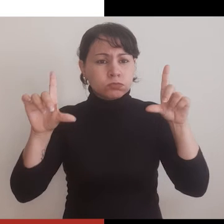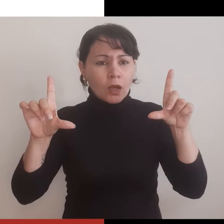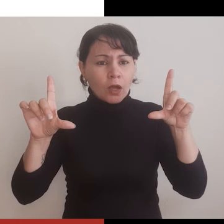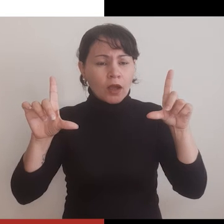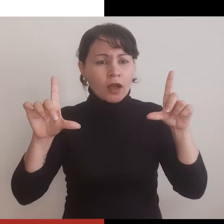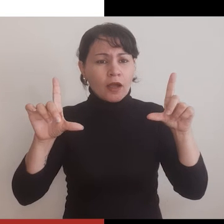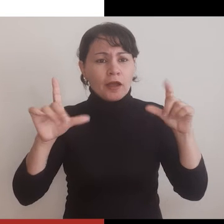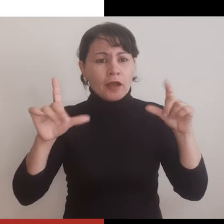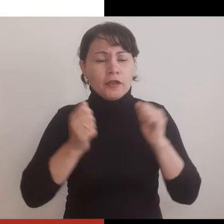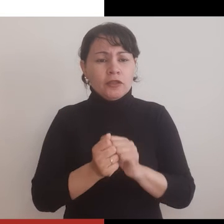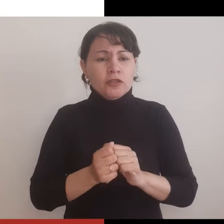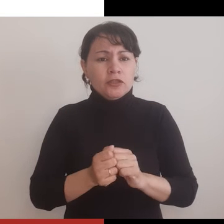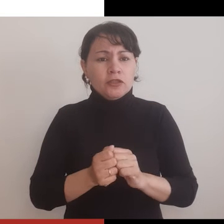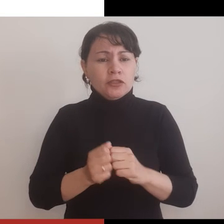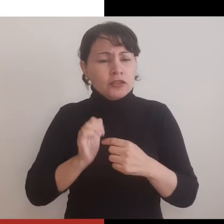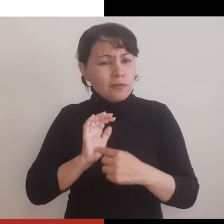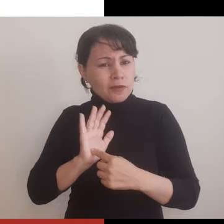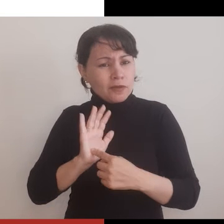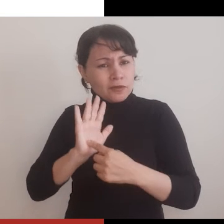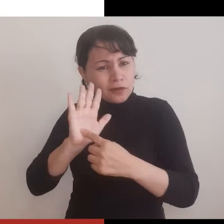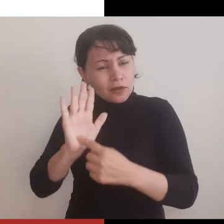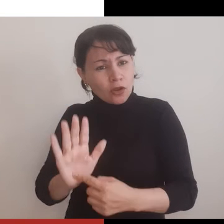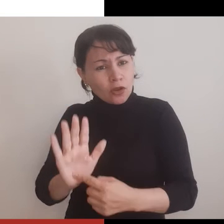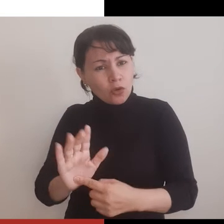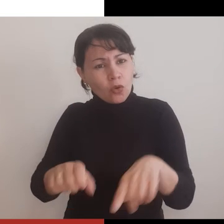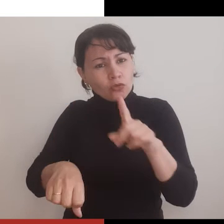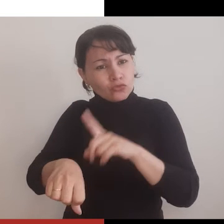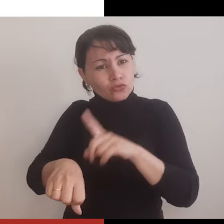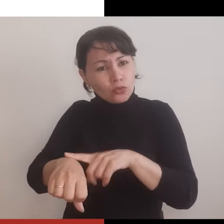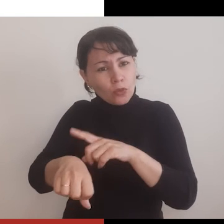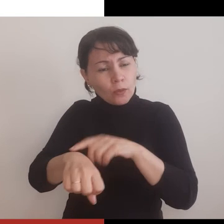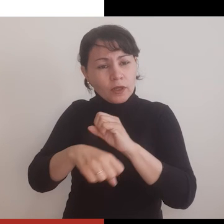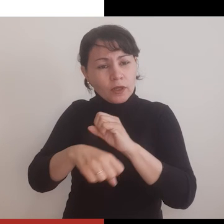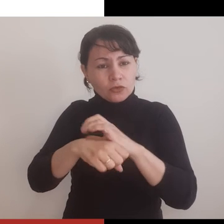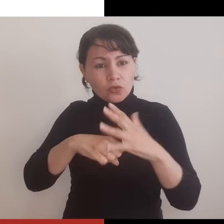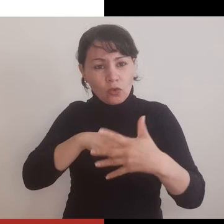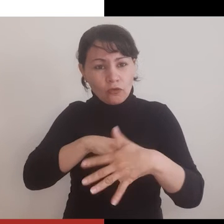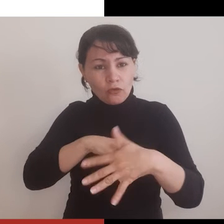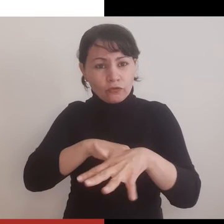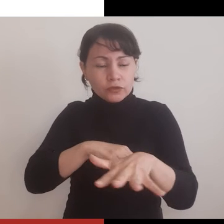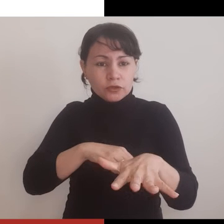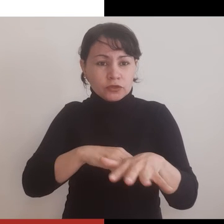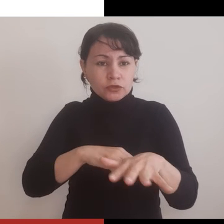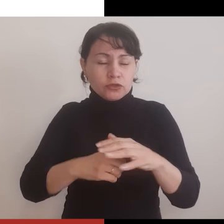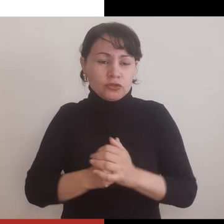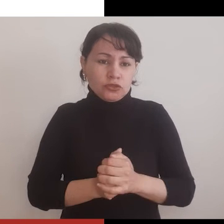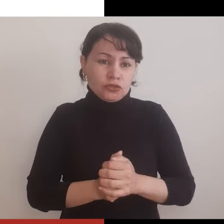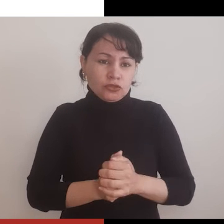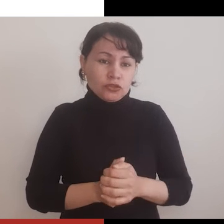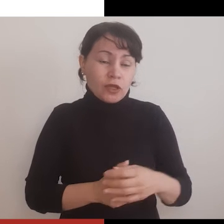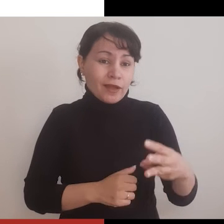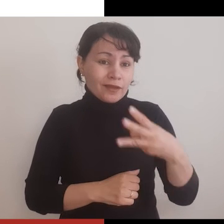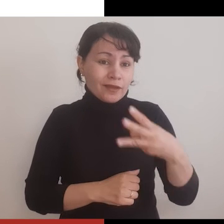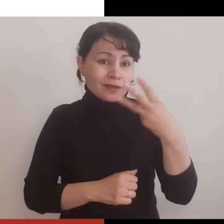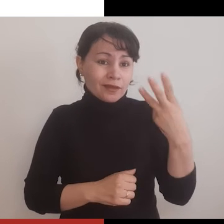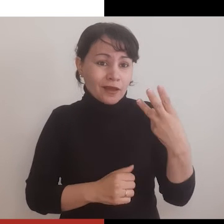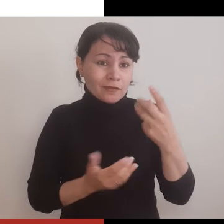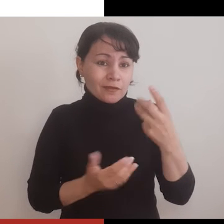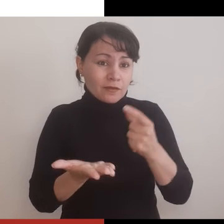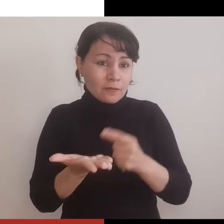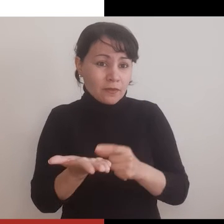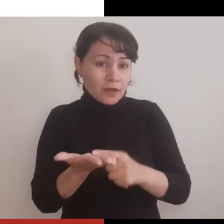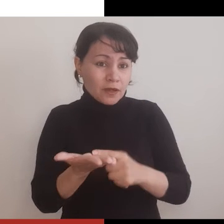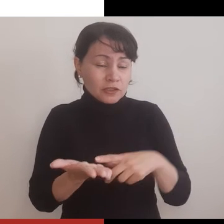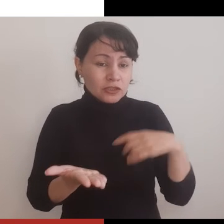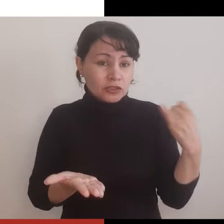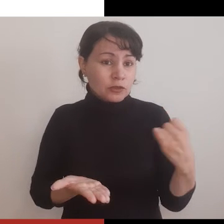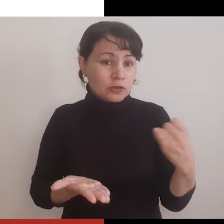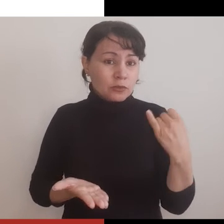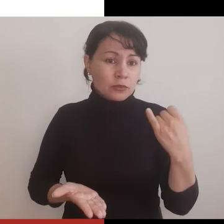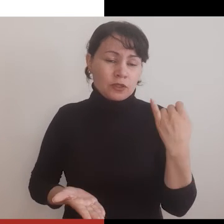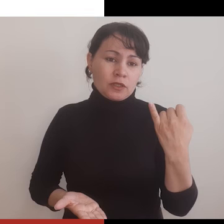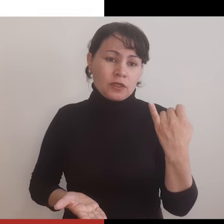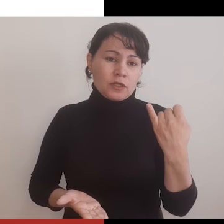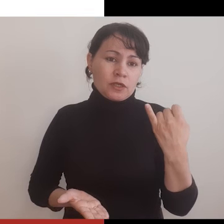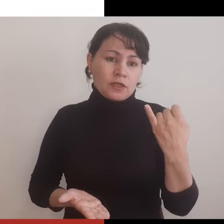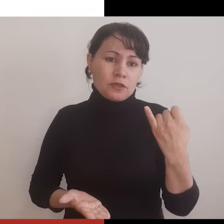se destacou, né, diante da pandemia. E aí, três pontos importantes